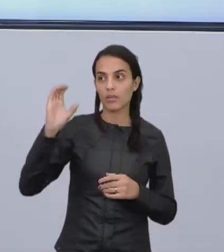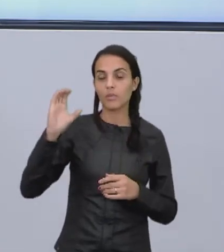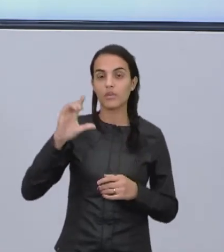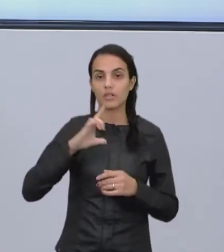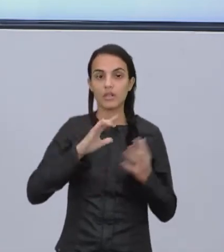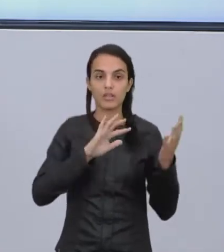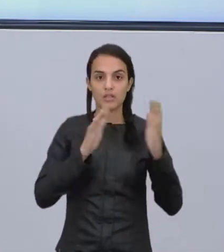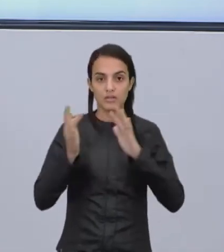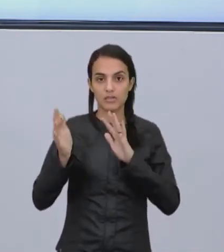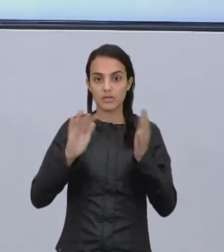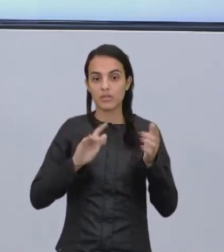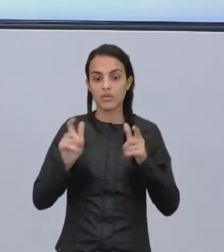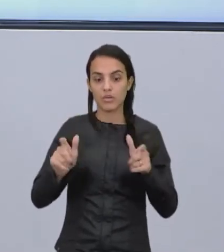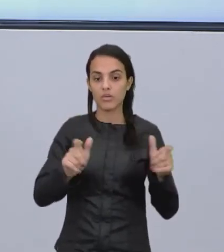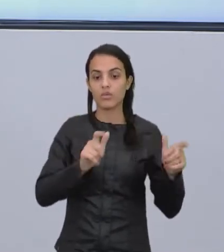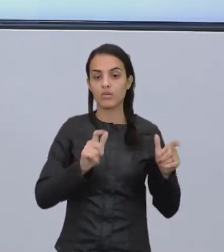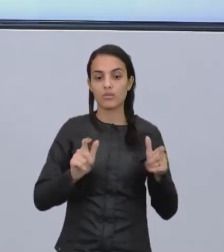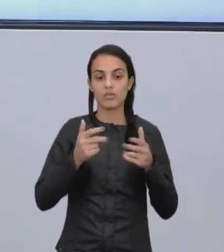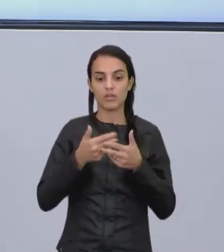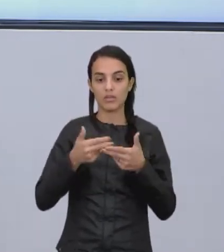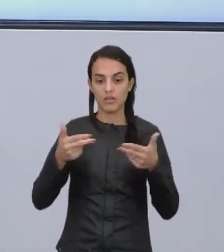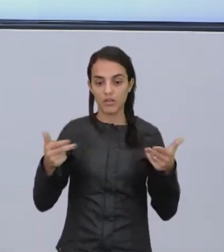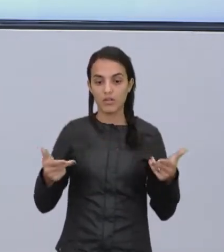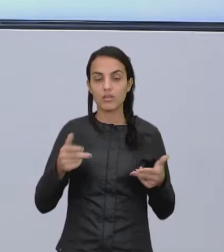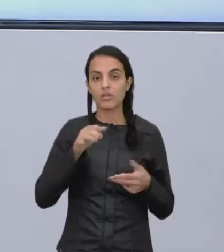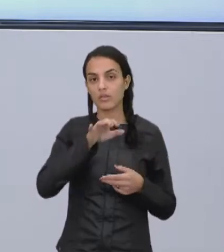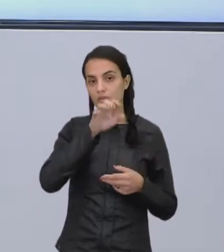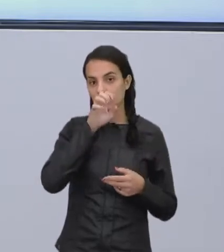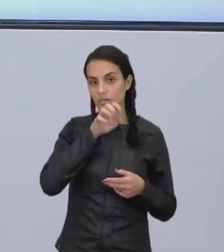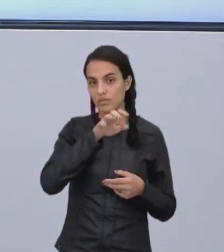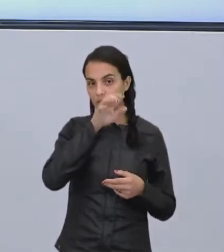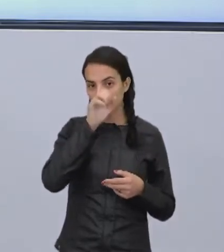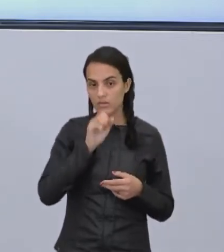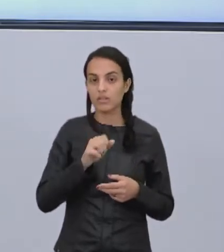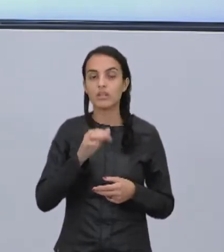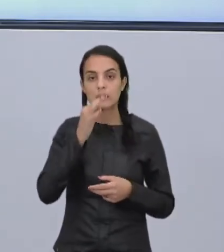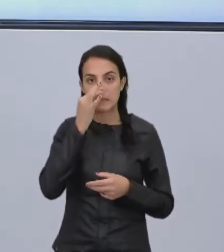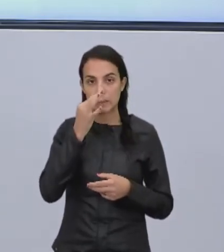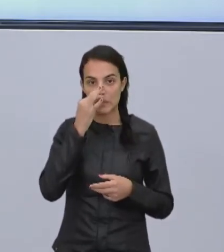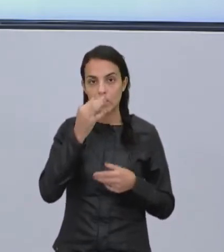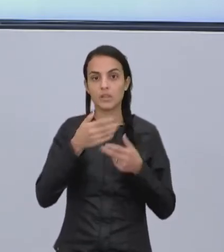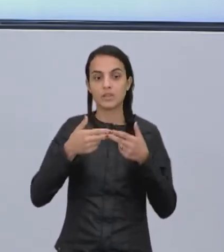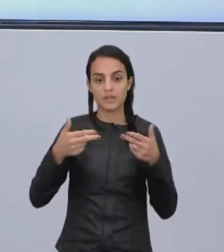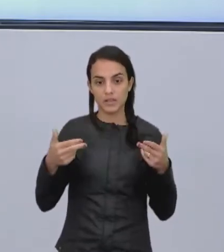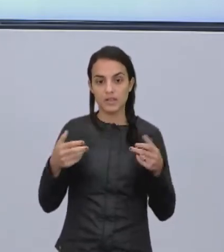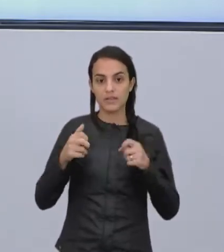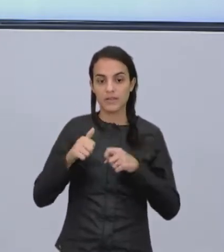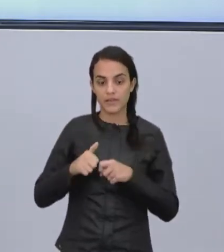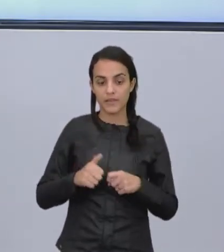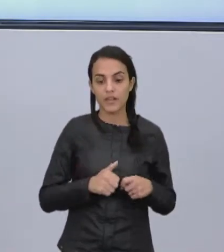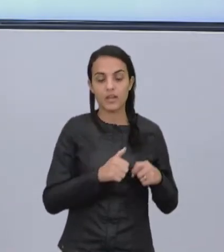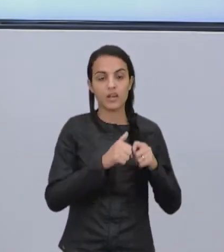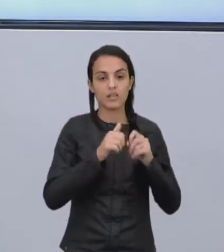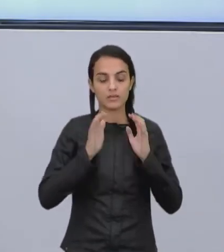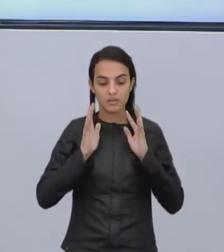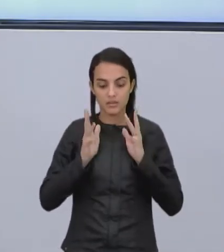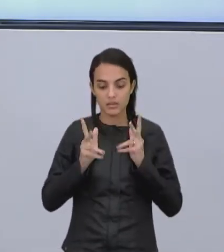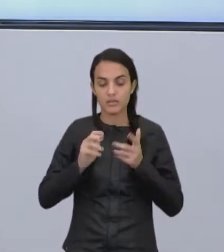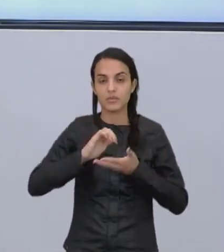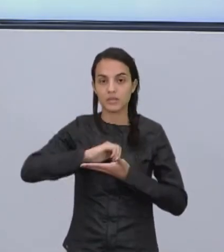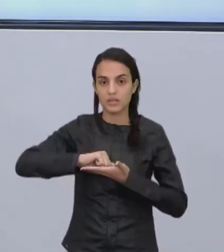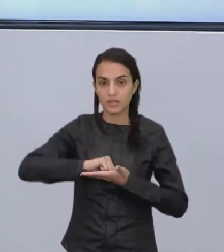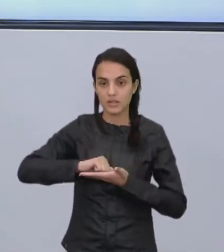natureza em vários ambientes, inclusive no ar, né? E as plantas fazem essa limpeza de retirar o